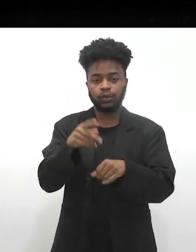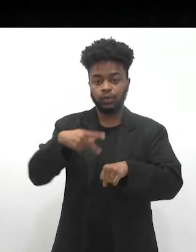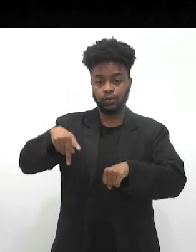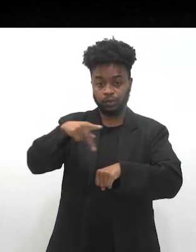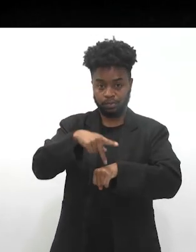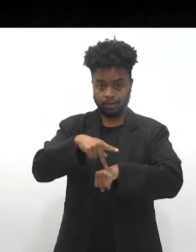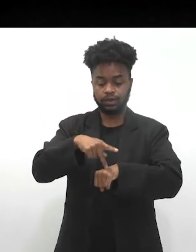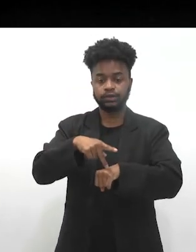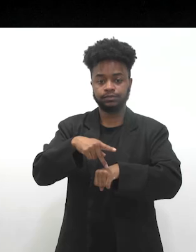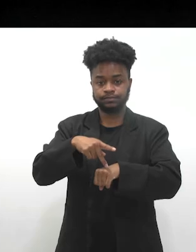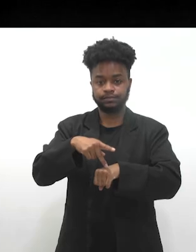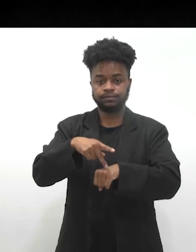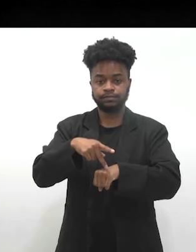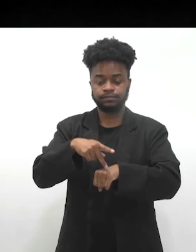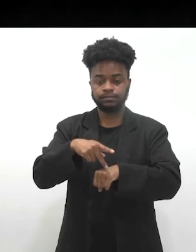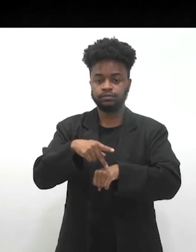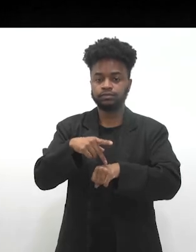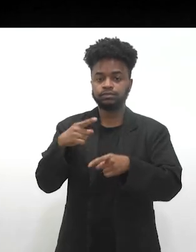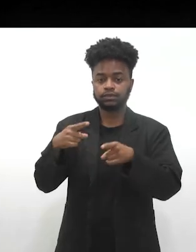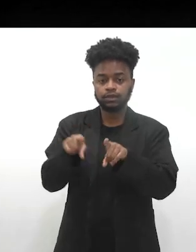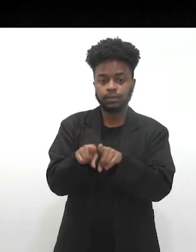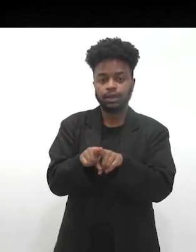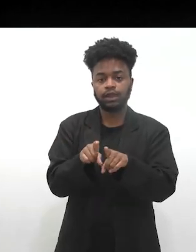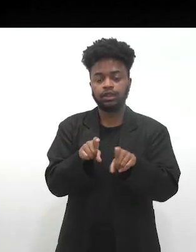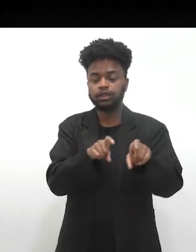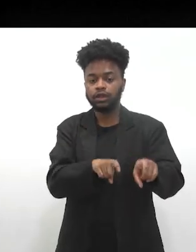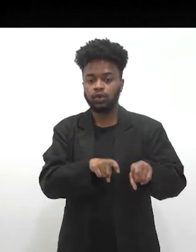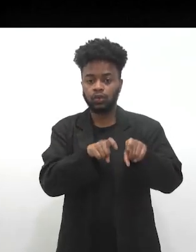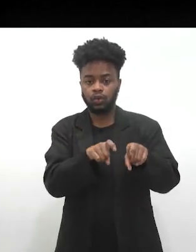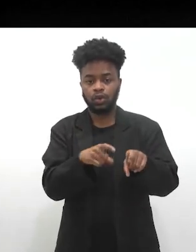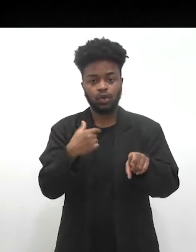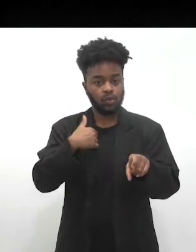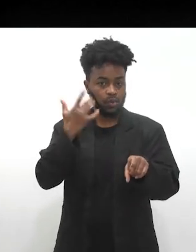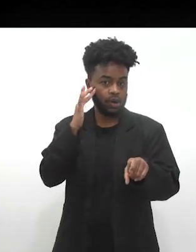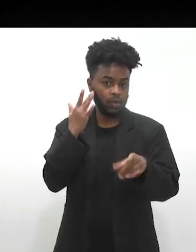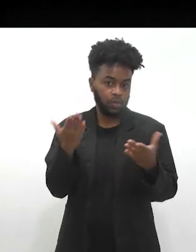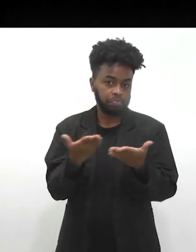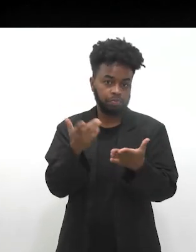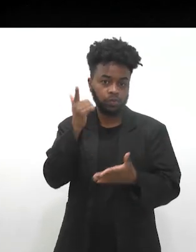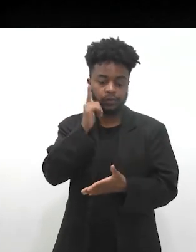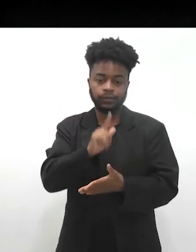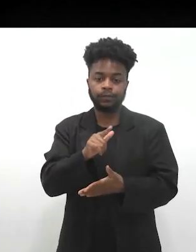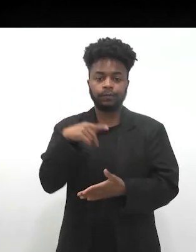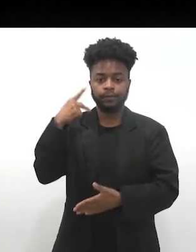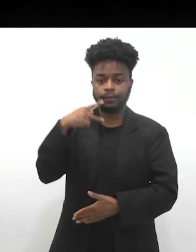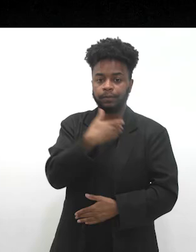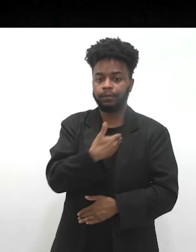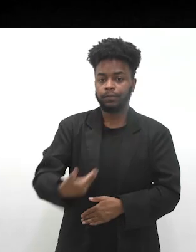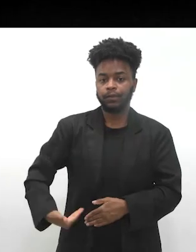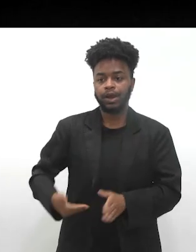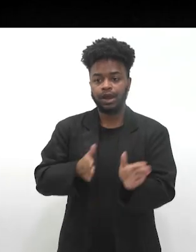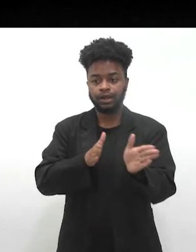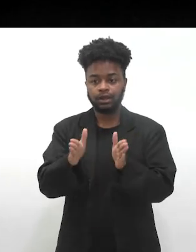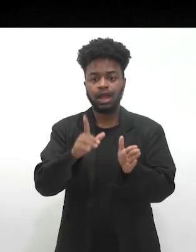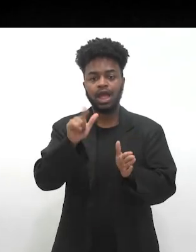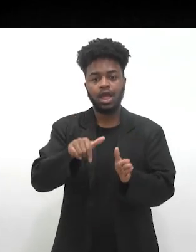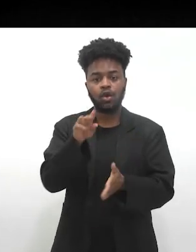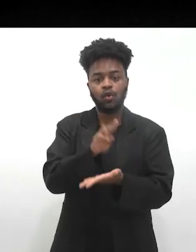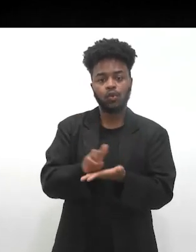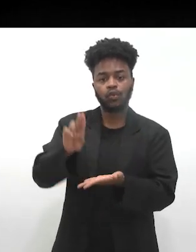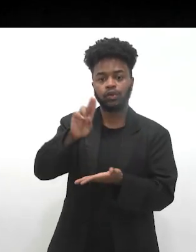dentro do país e nos seus interiores, e hoje que permite políticas públicas mais acessíveis,